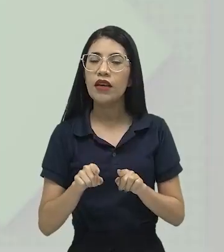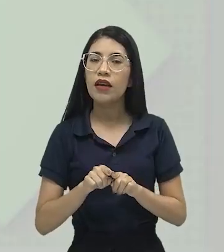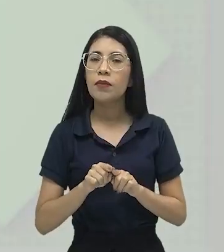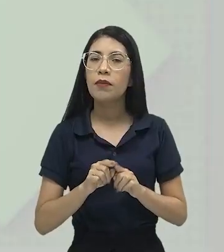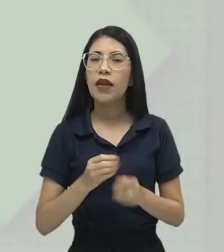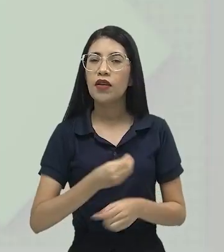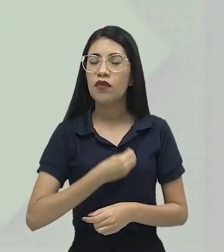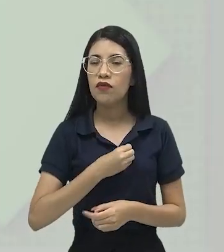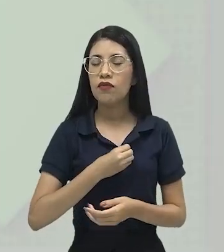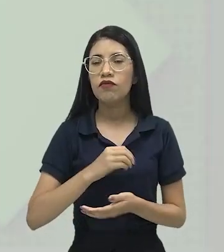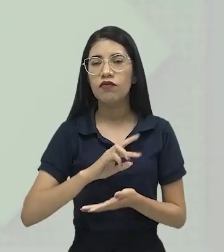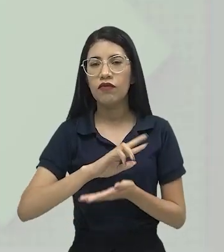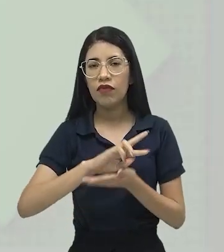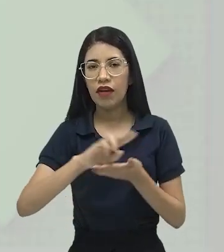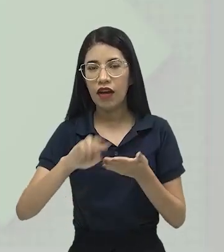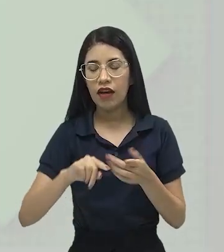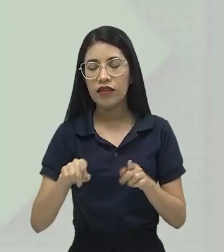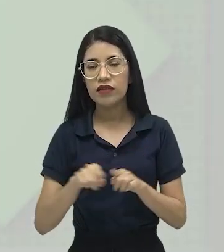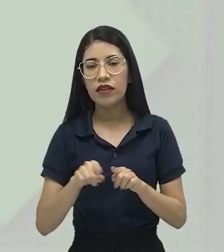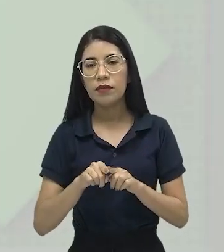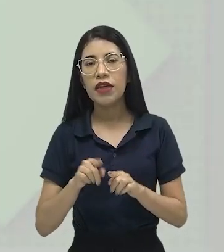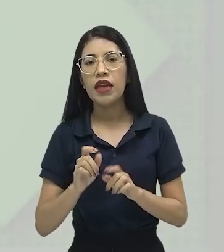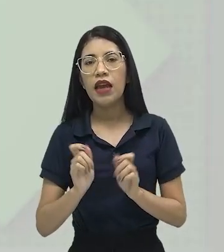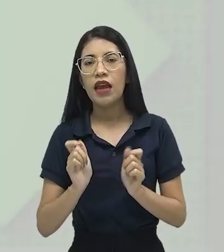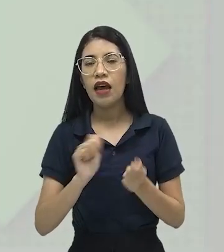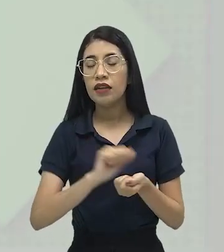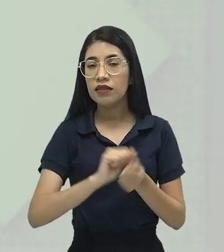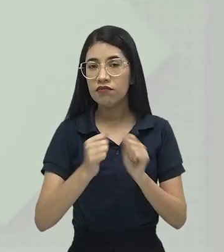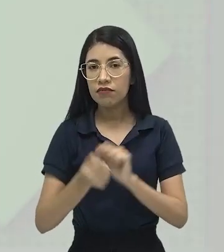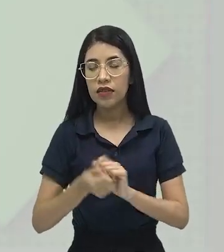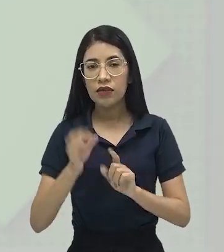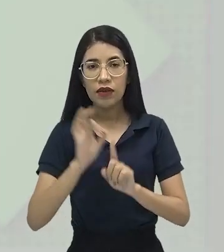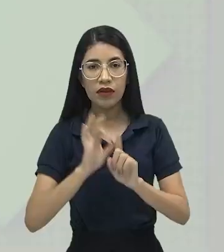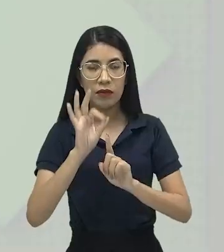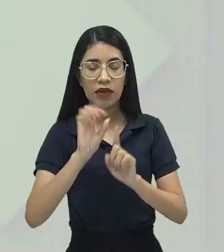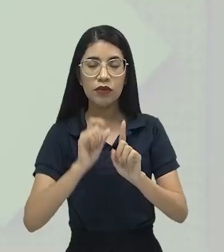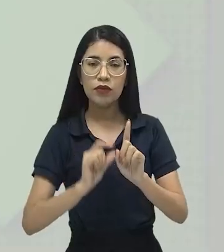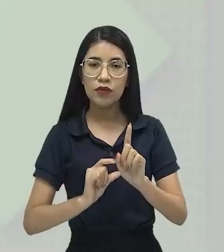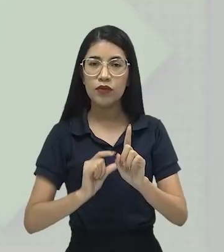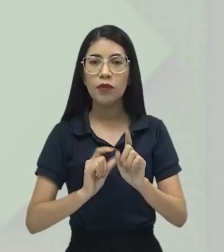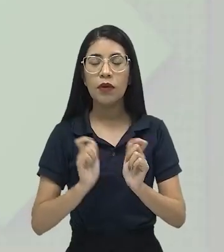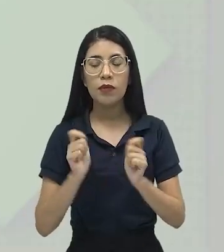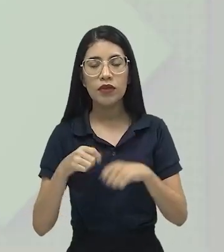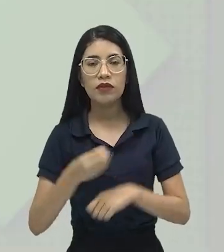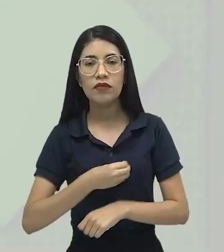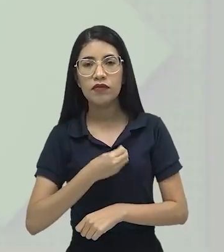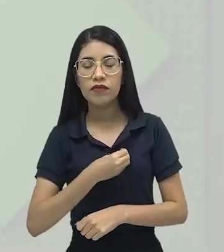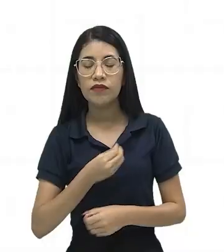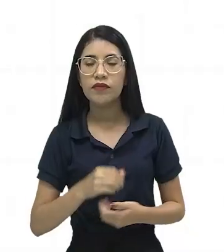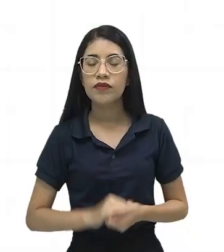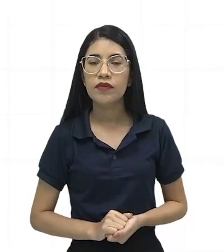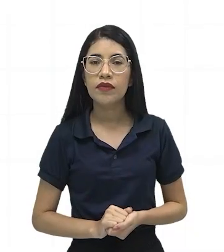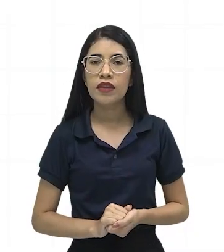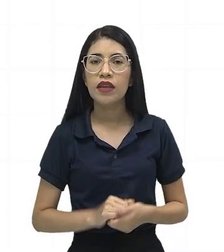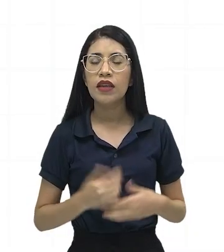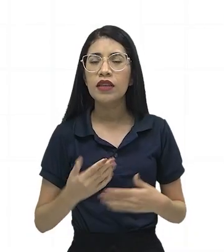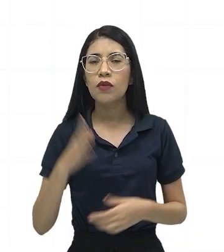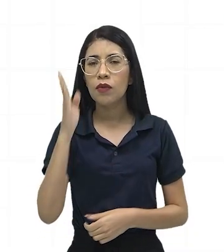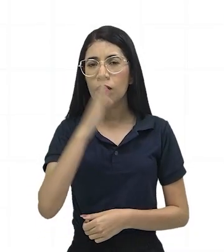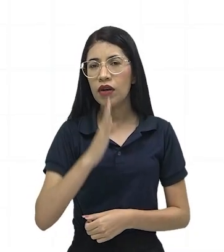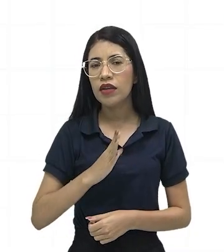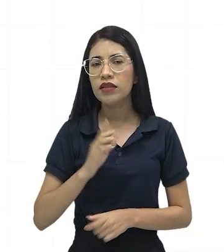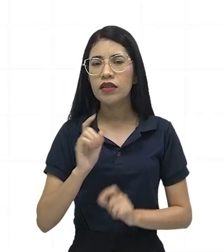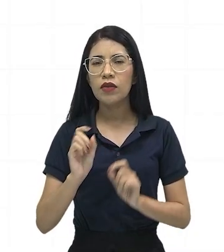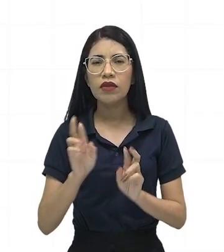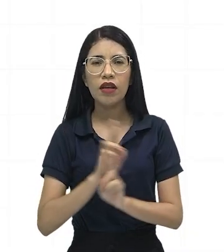vivos adaptados às baixas temperaturas, certo? Muito bem. E o Brasil? E o